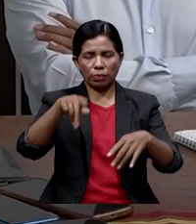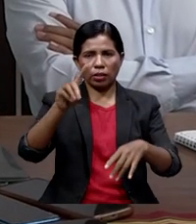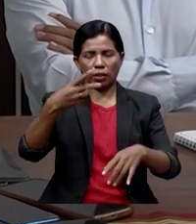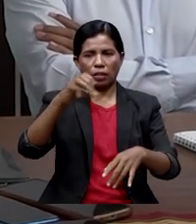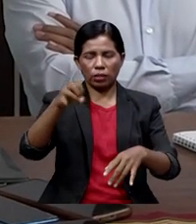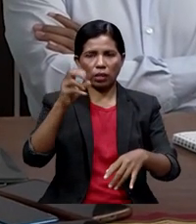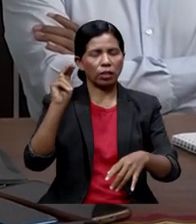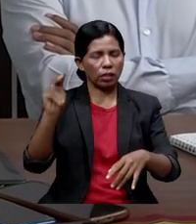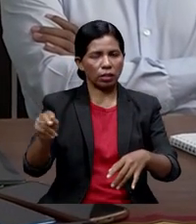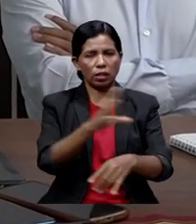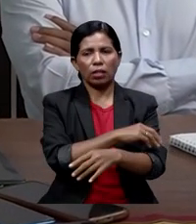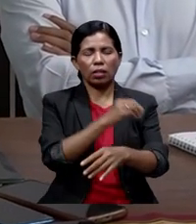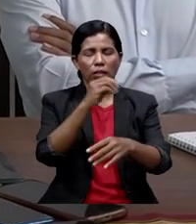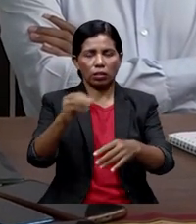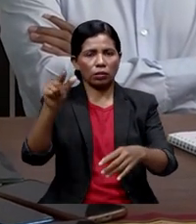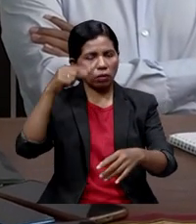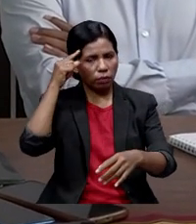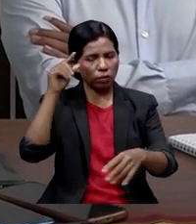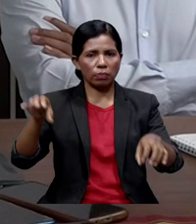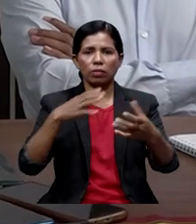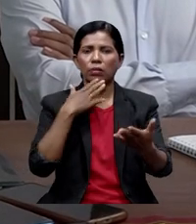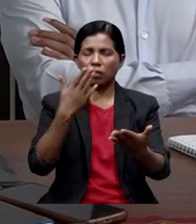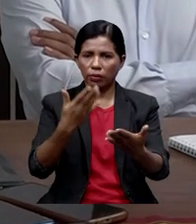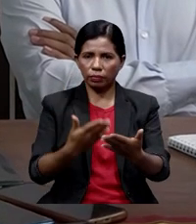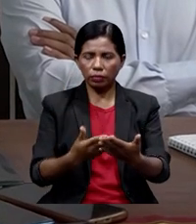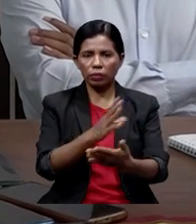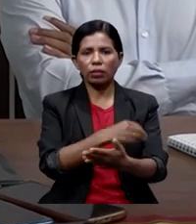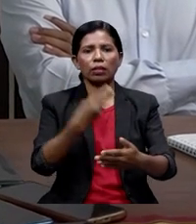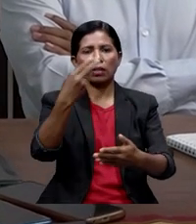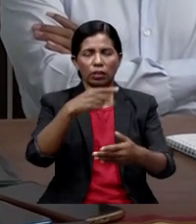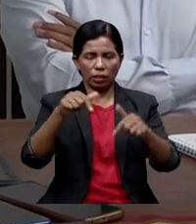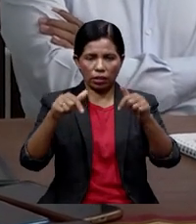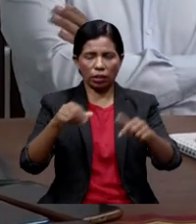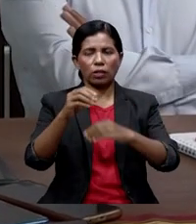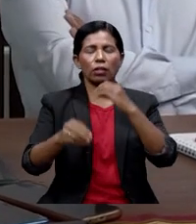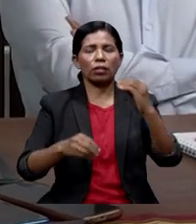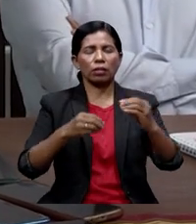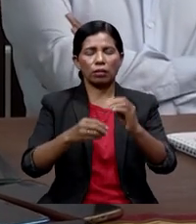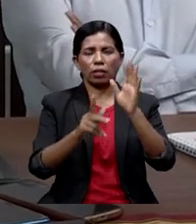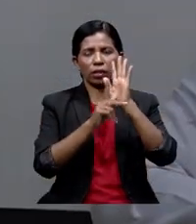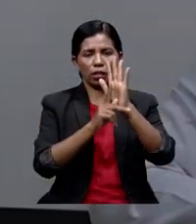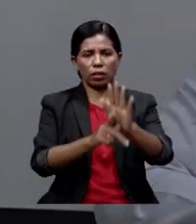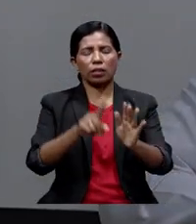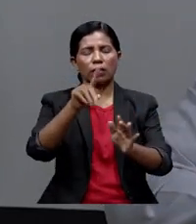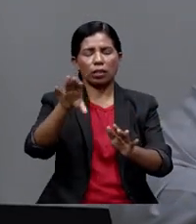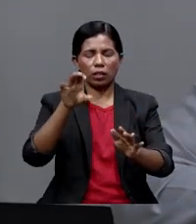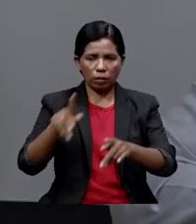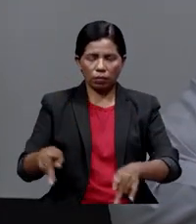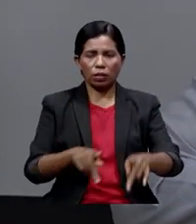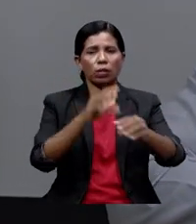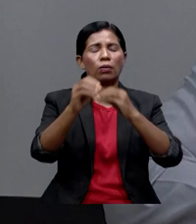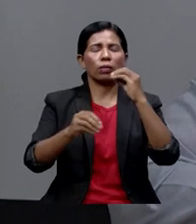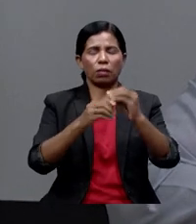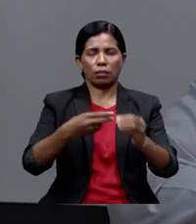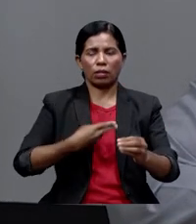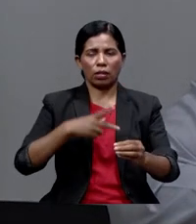Zenian, em termos para a governação, nomos direitos humanos que entendem. Relaciona o que isso ato se derece no se público com a